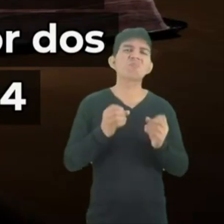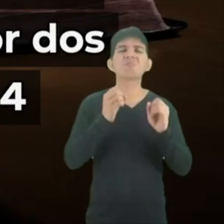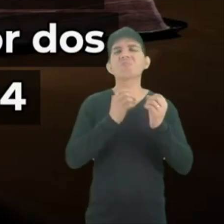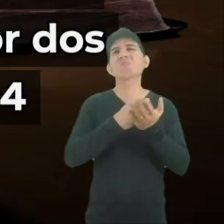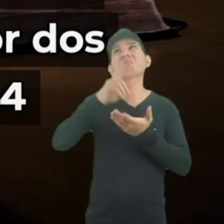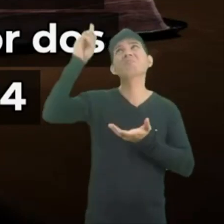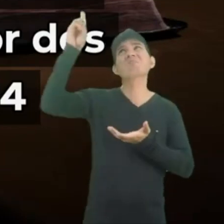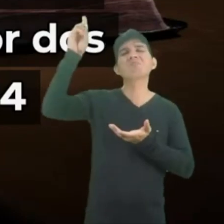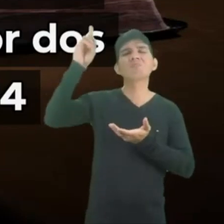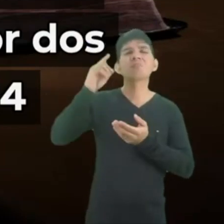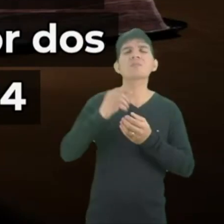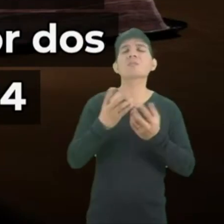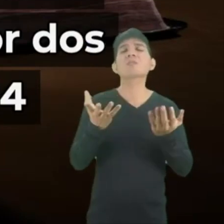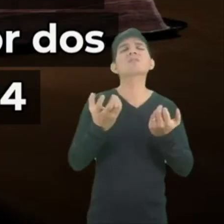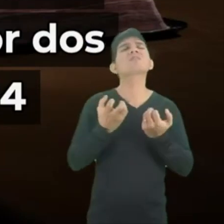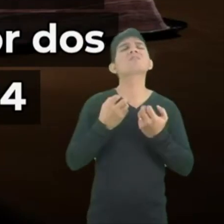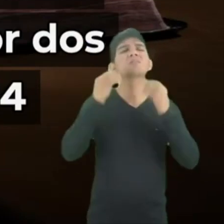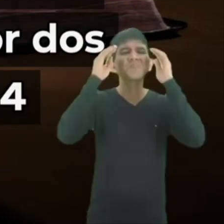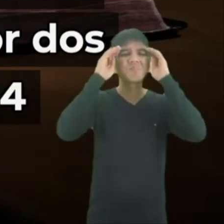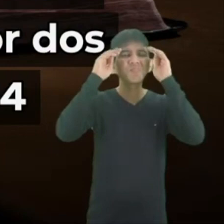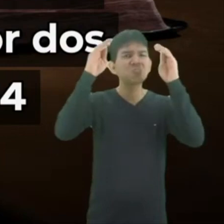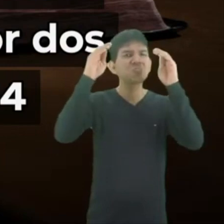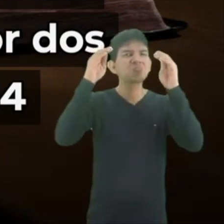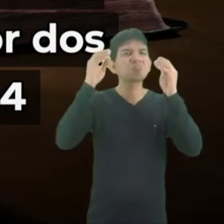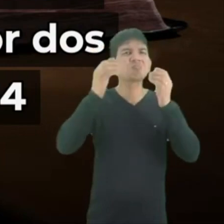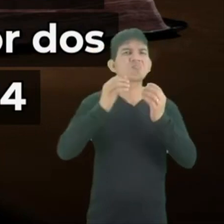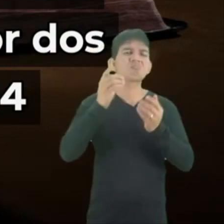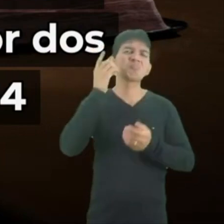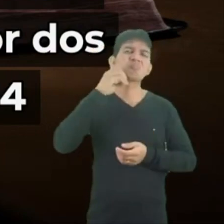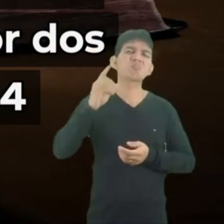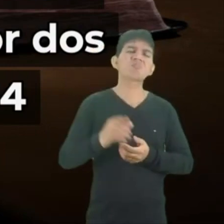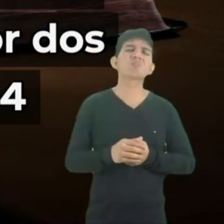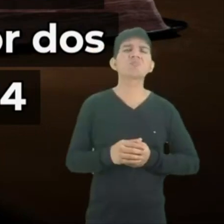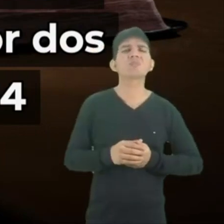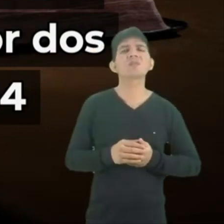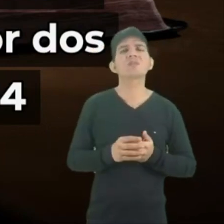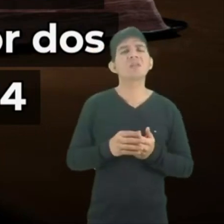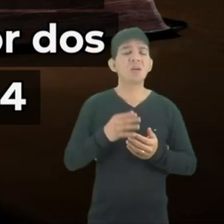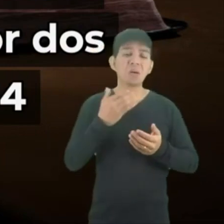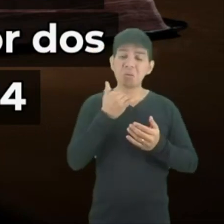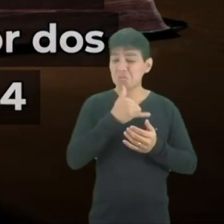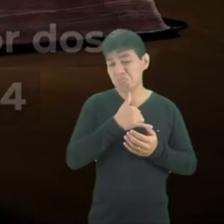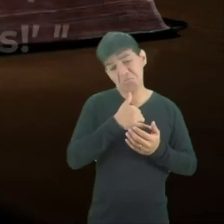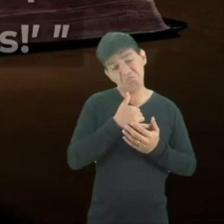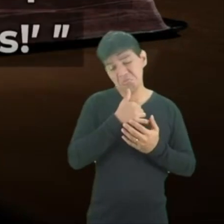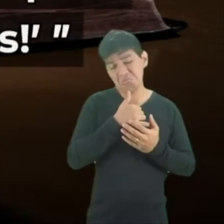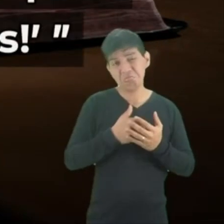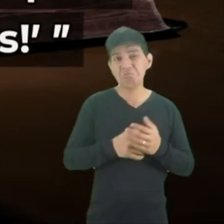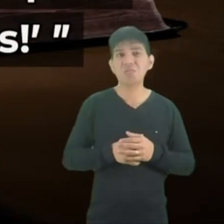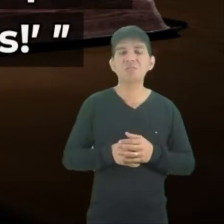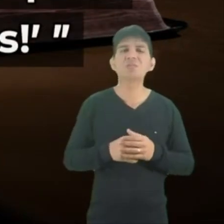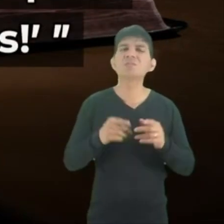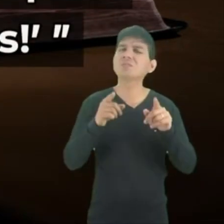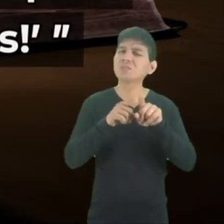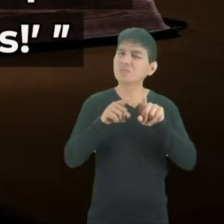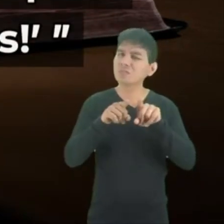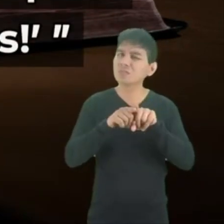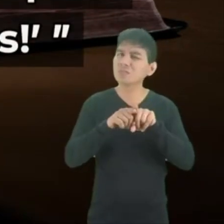preceitos e andamos lamentando diante do Senhor dos Exércitos? Por isso agora